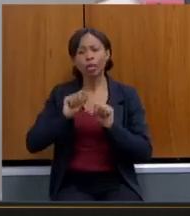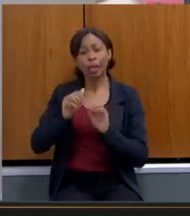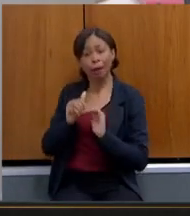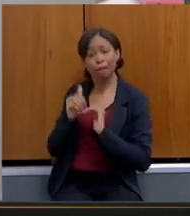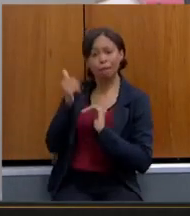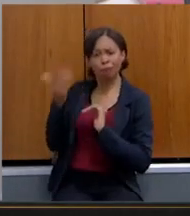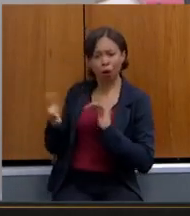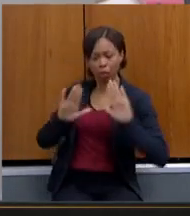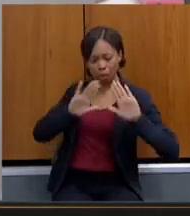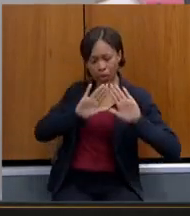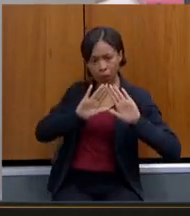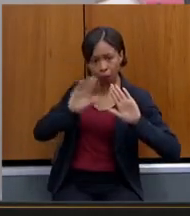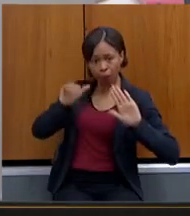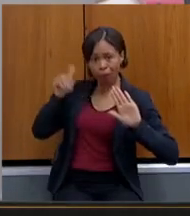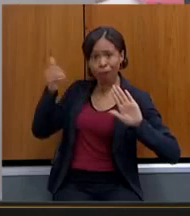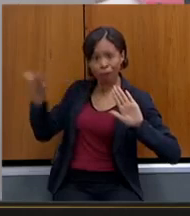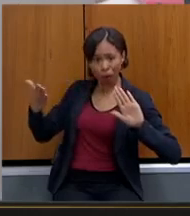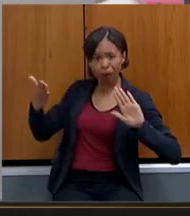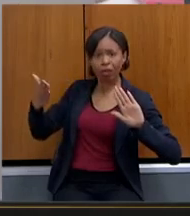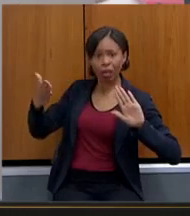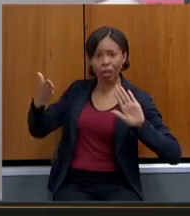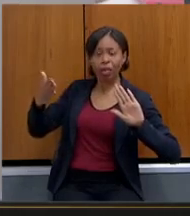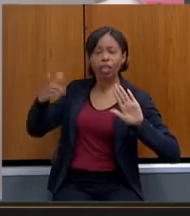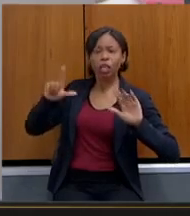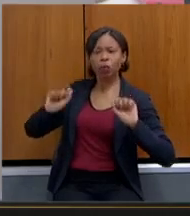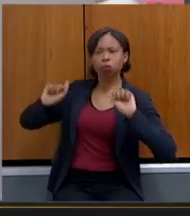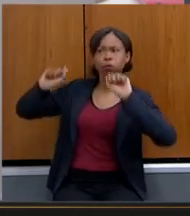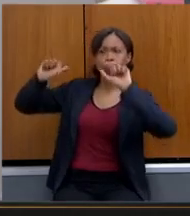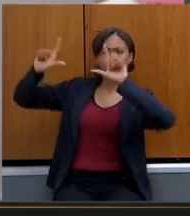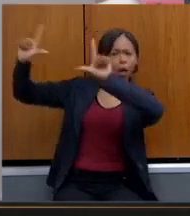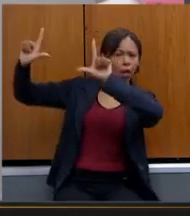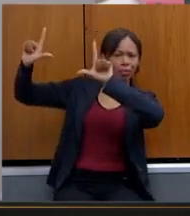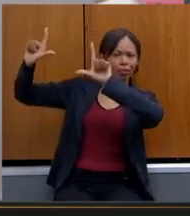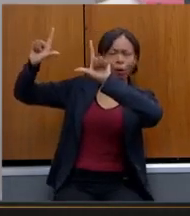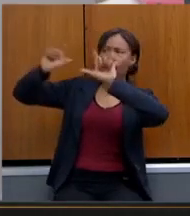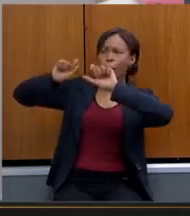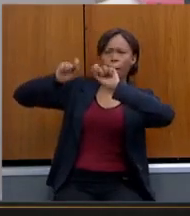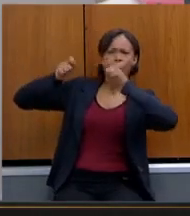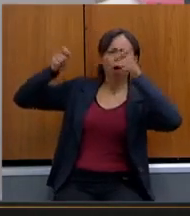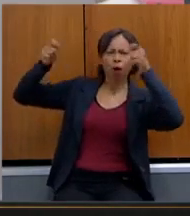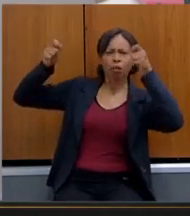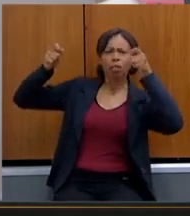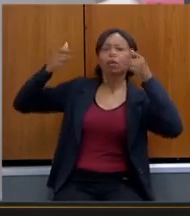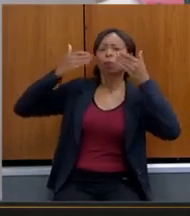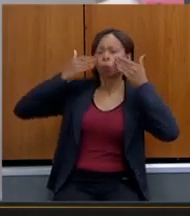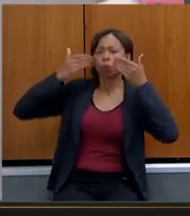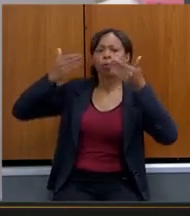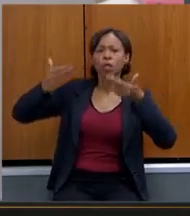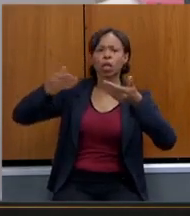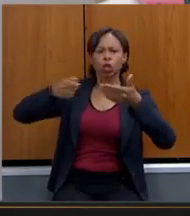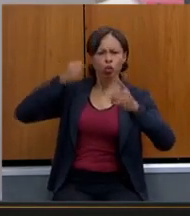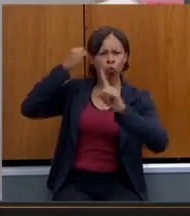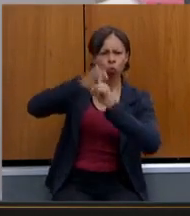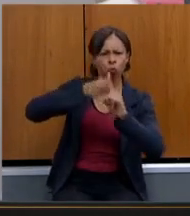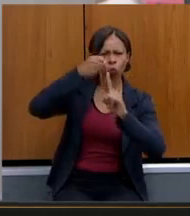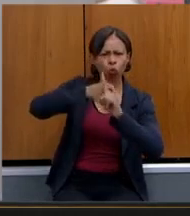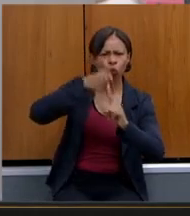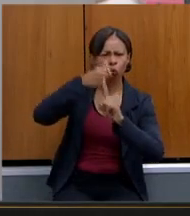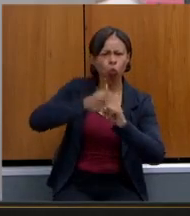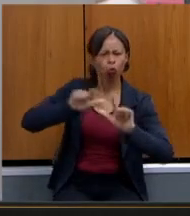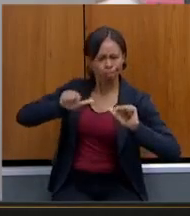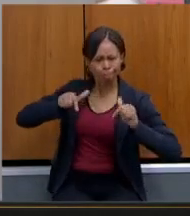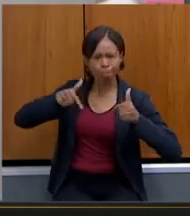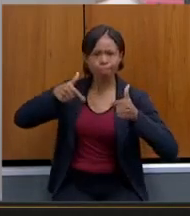externo aqui da Assembleia Legislativa um banner intitulado Do Luto à Luta em defesa da educação e da vida